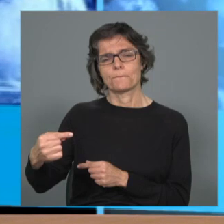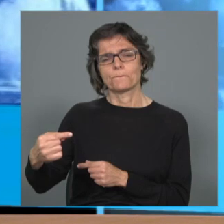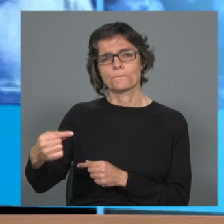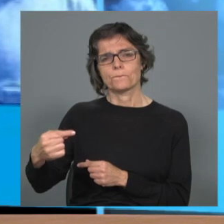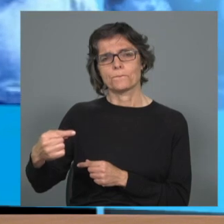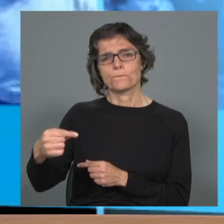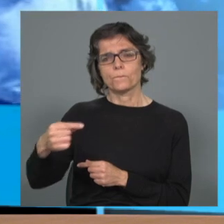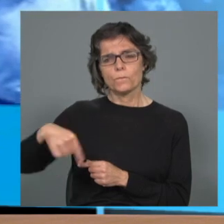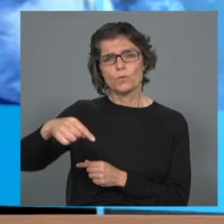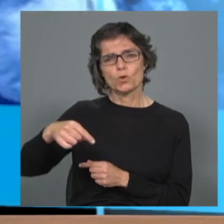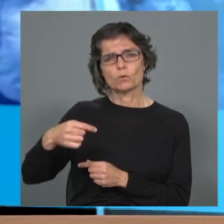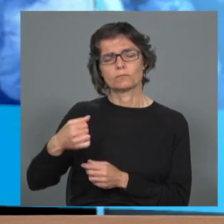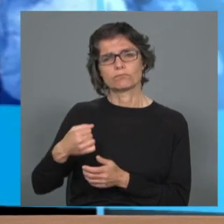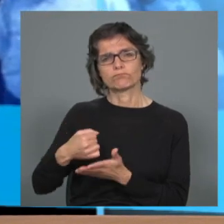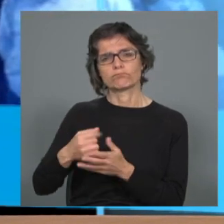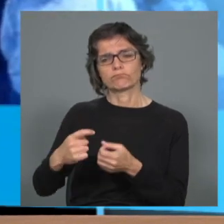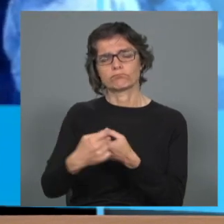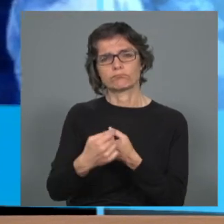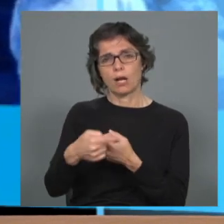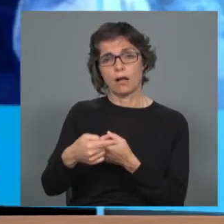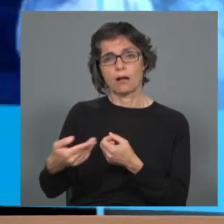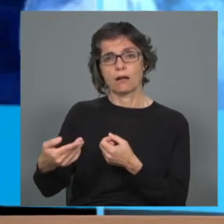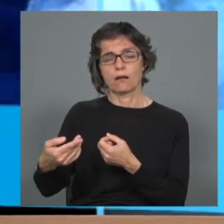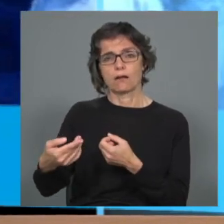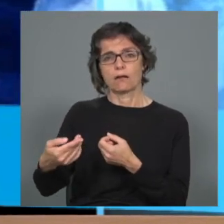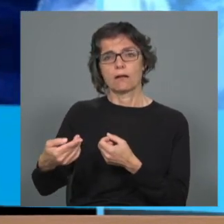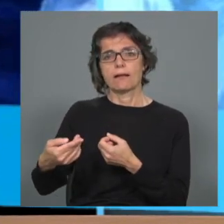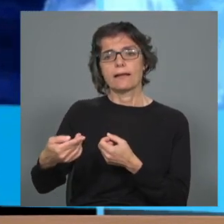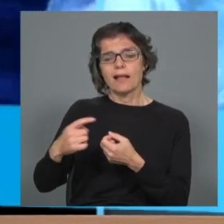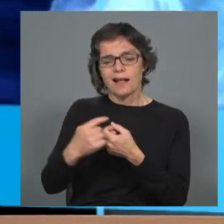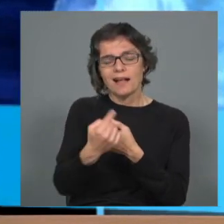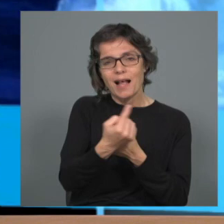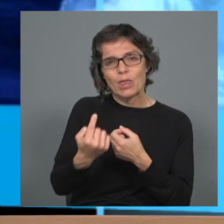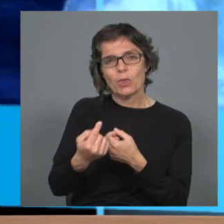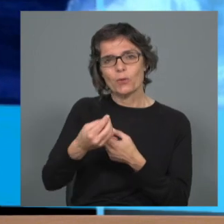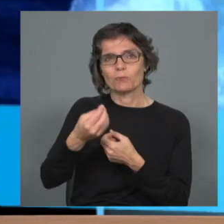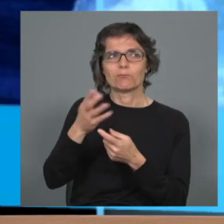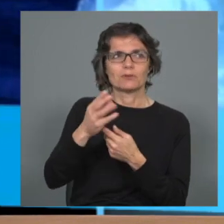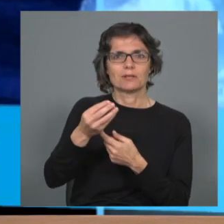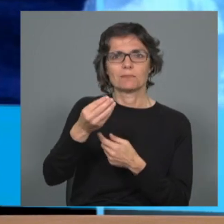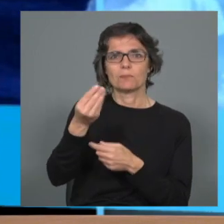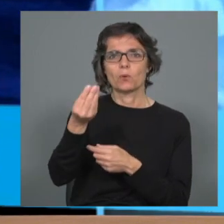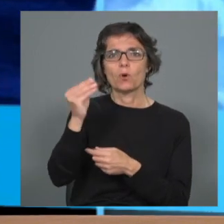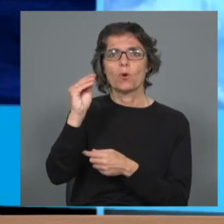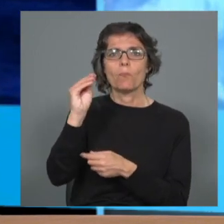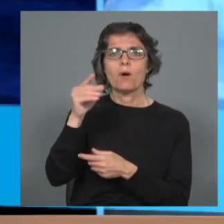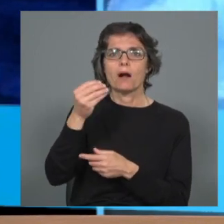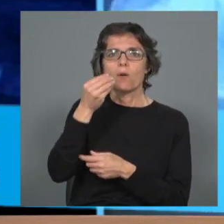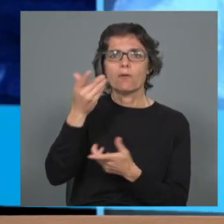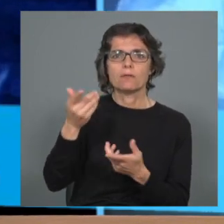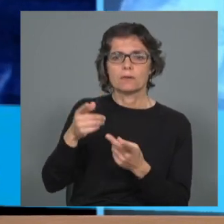apoio de parceiros que nos dão alimentos, que no Banco Alimentar e outros